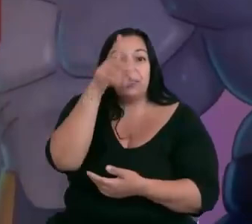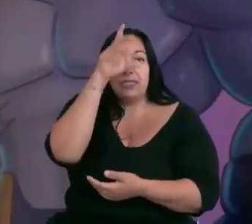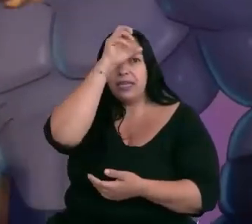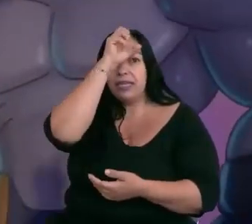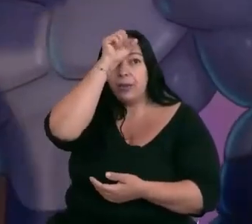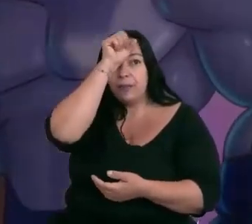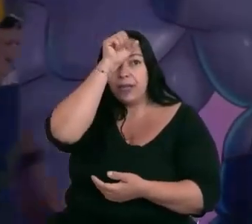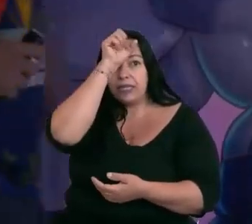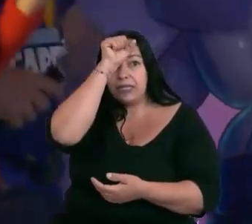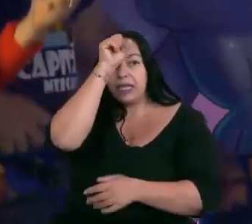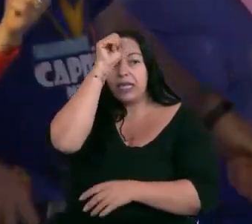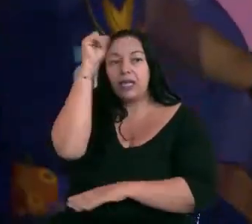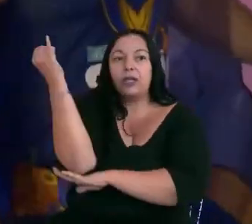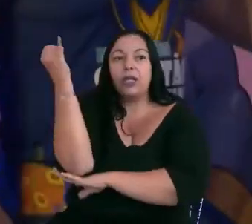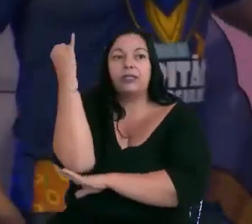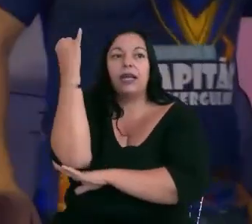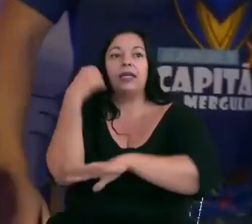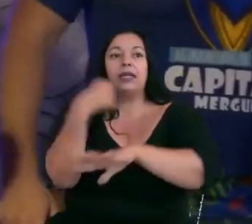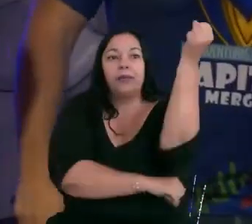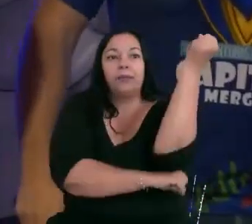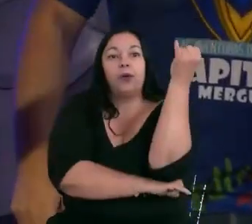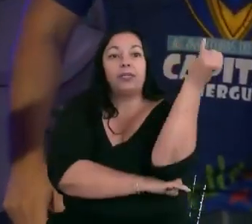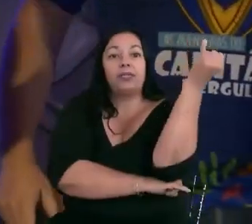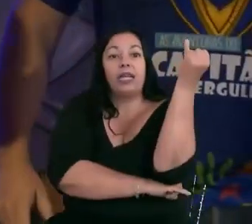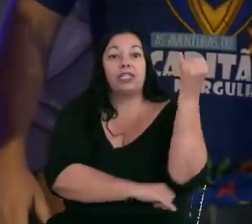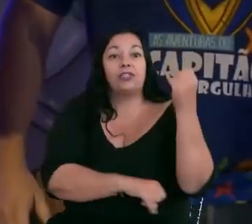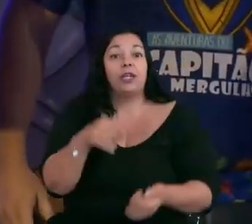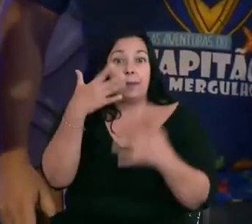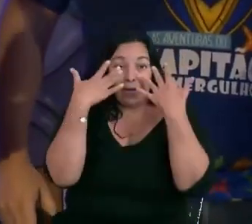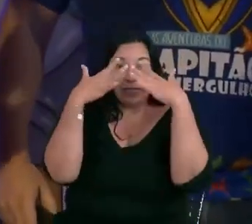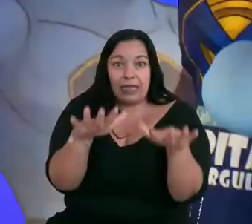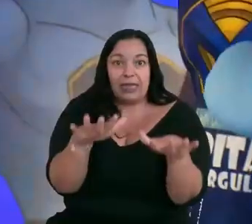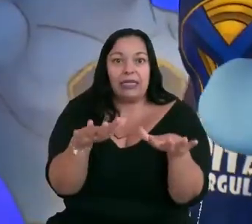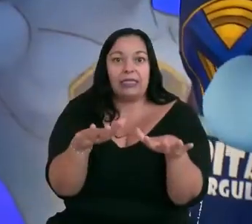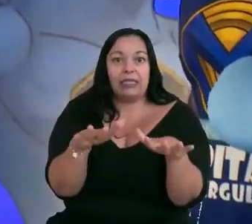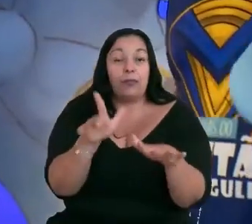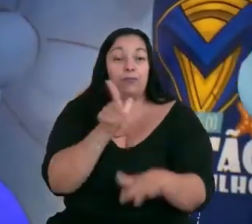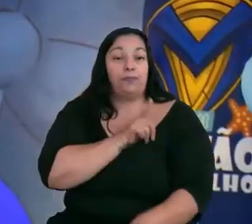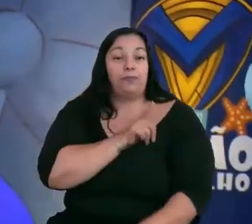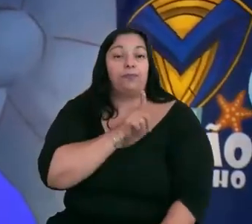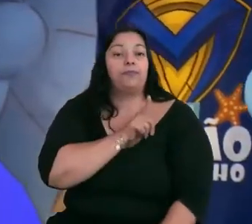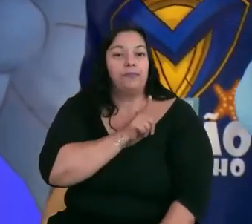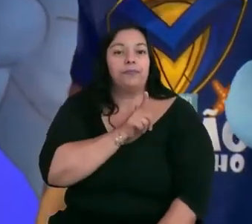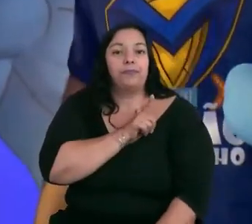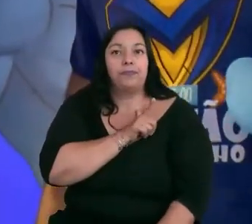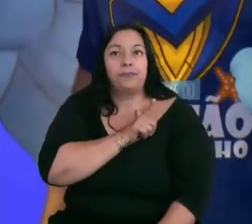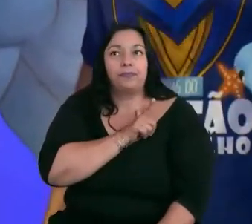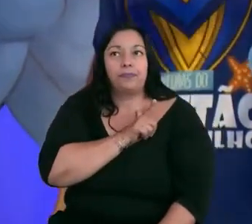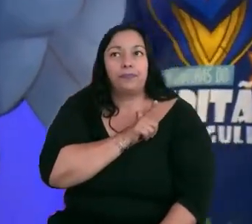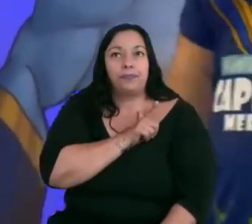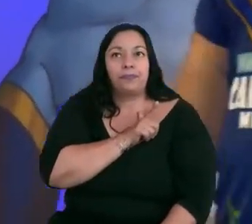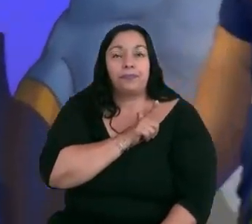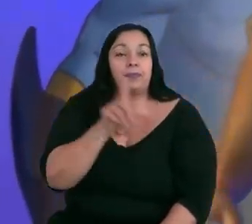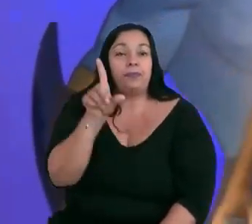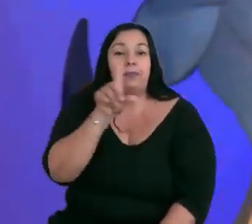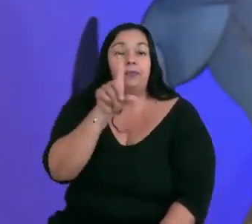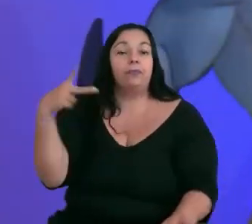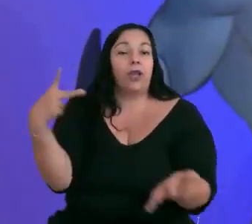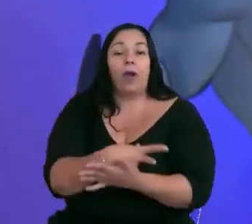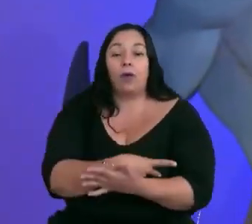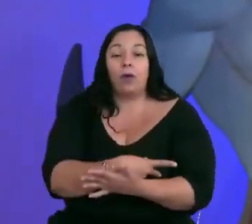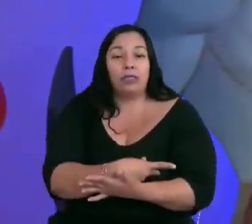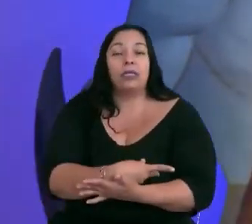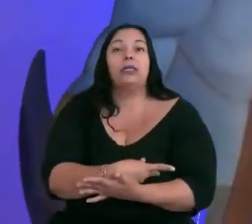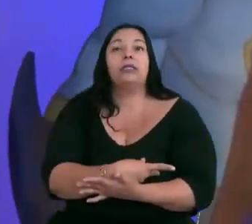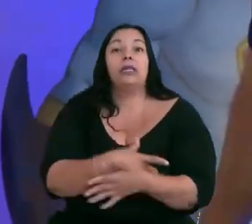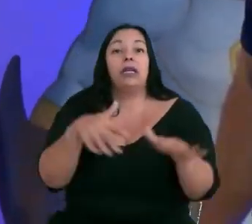quanto é importante prestar atenção para a gente ter, não acontecerem acidentes em ambientes